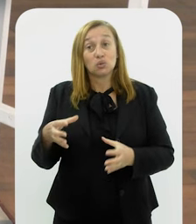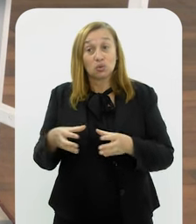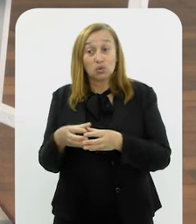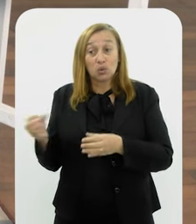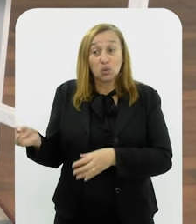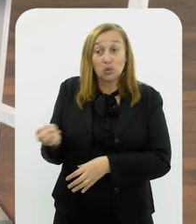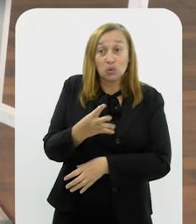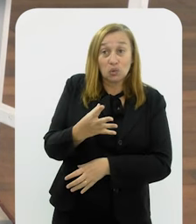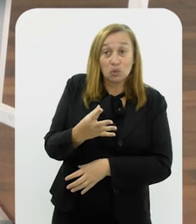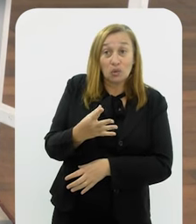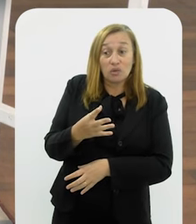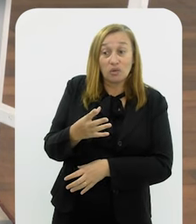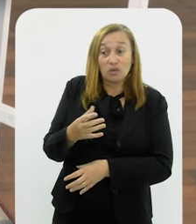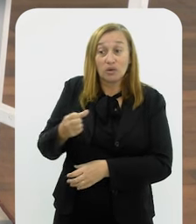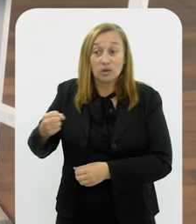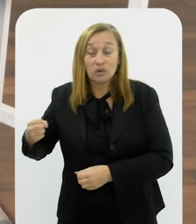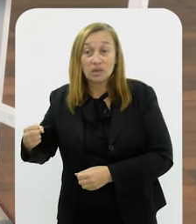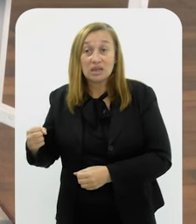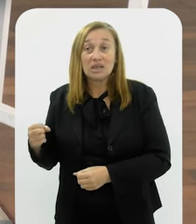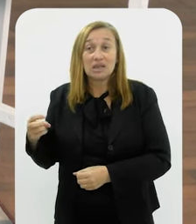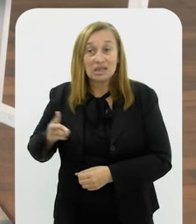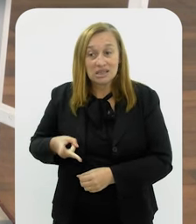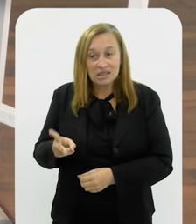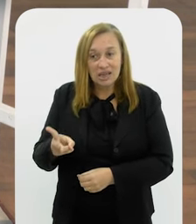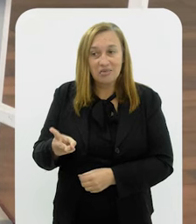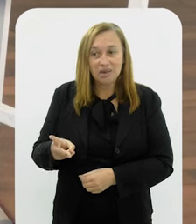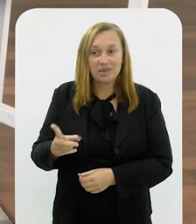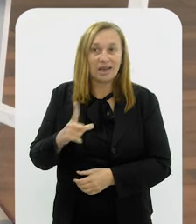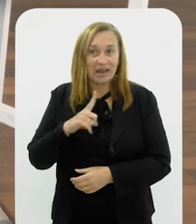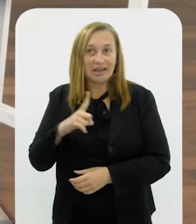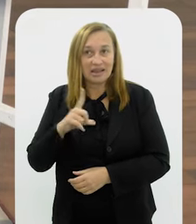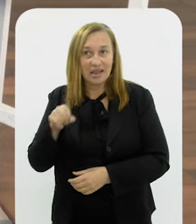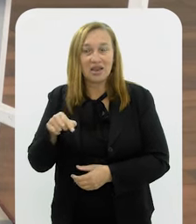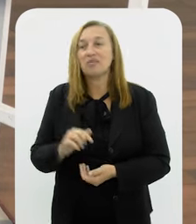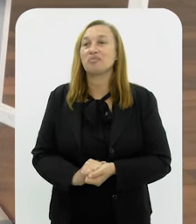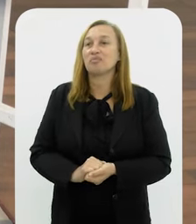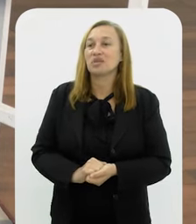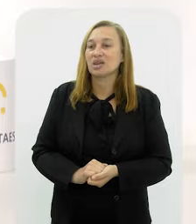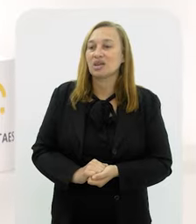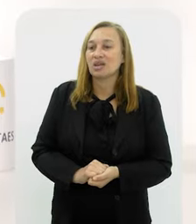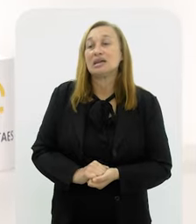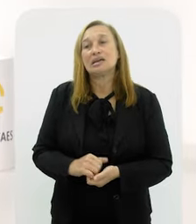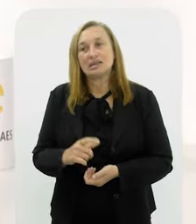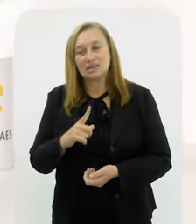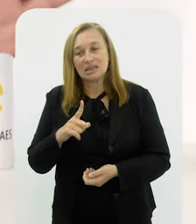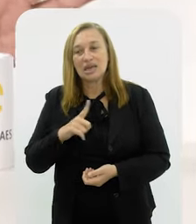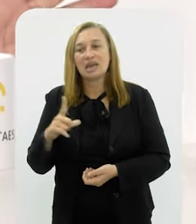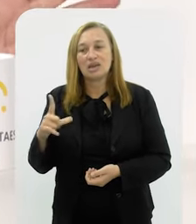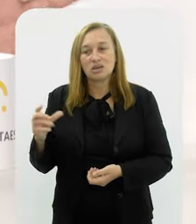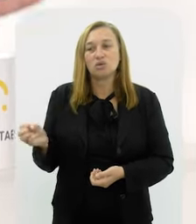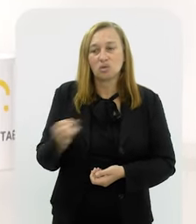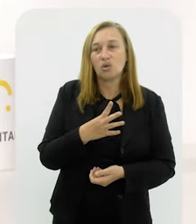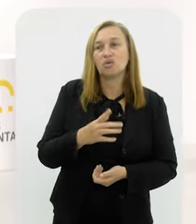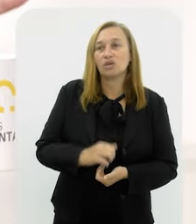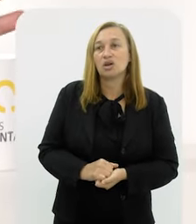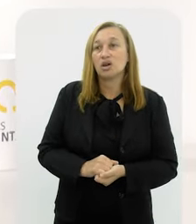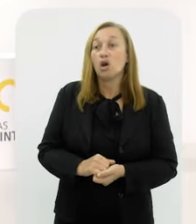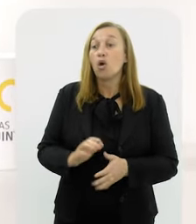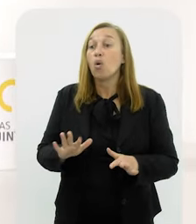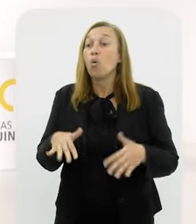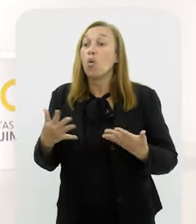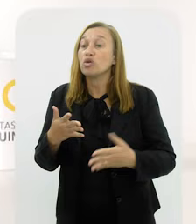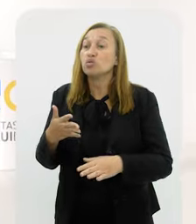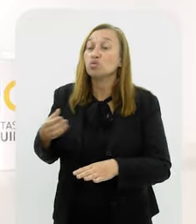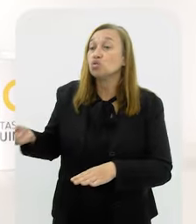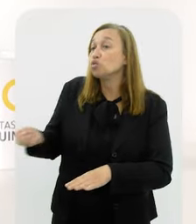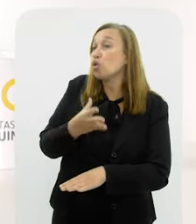O novo ainda sempre vem, né? Quer dizer, a música do Belchior, né? Sim. Como nossos pais, né? O novo sempre vem, cara. Então, quando o